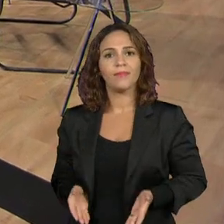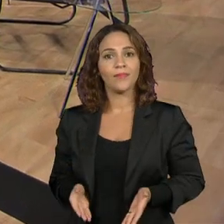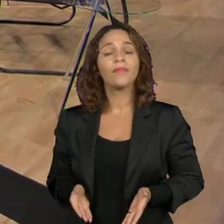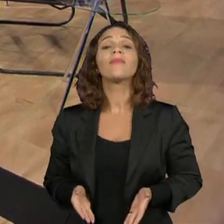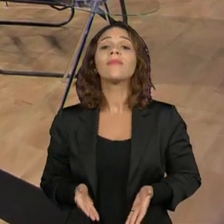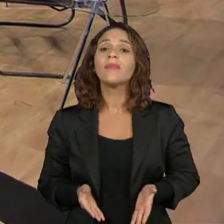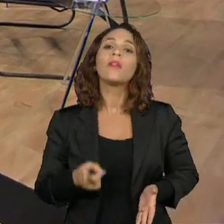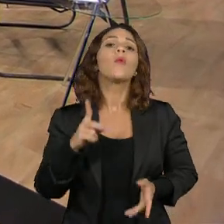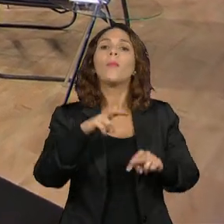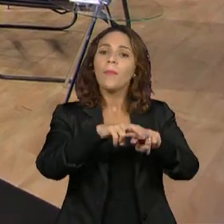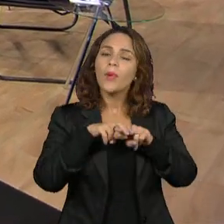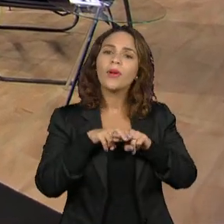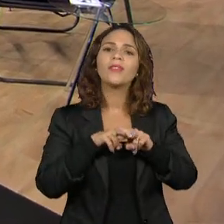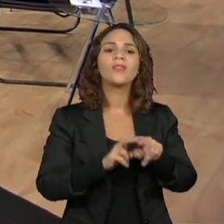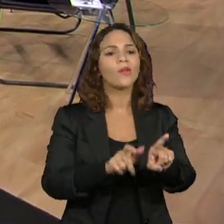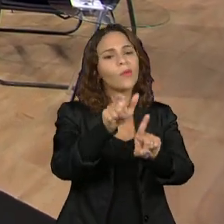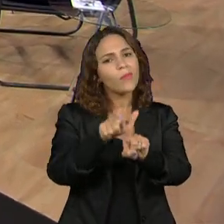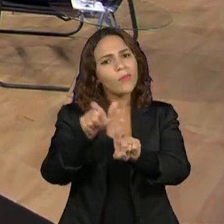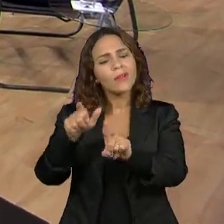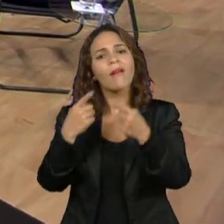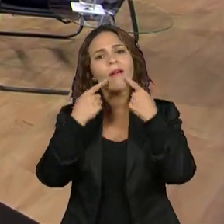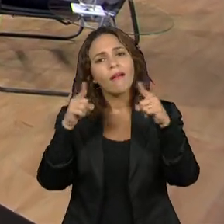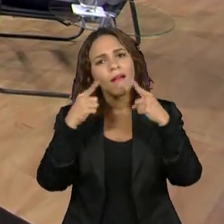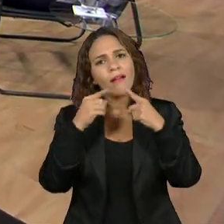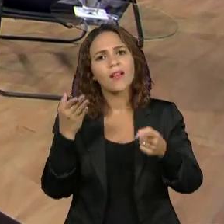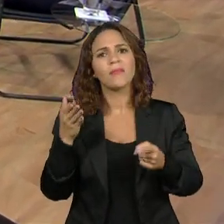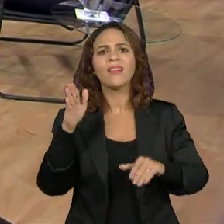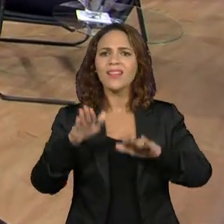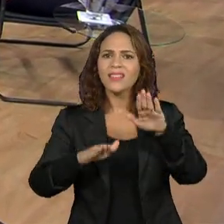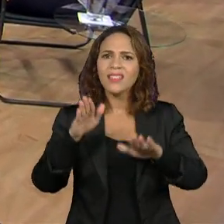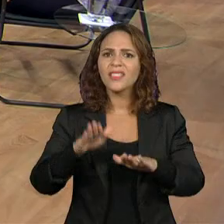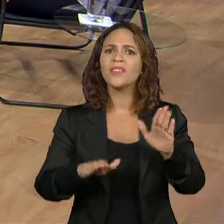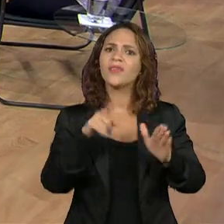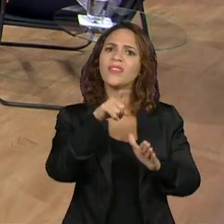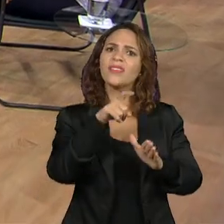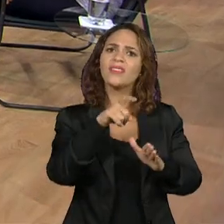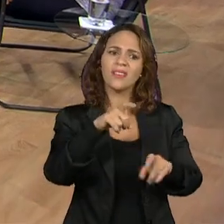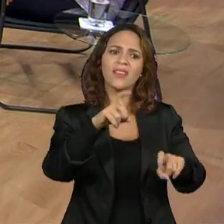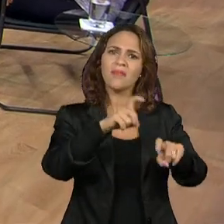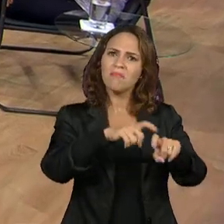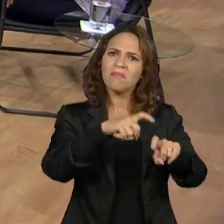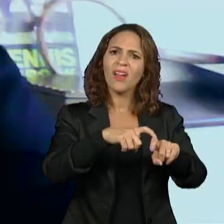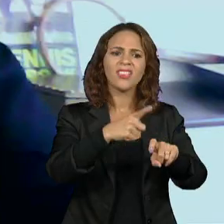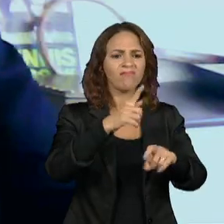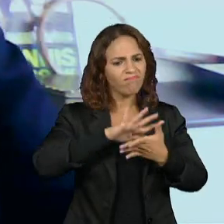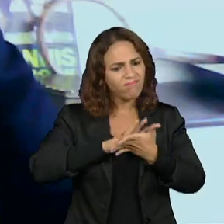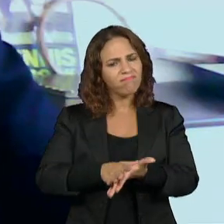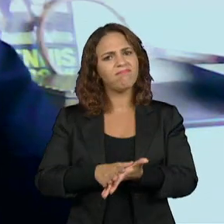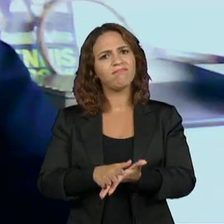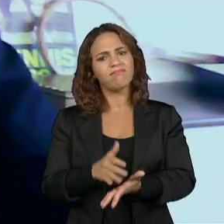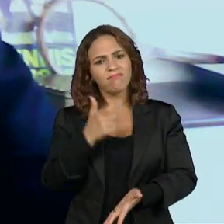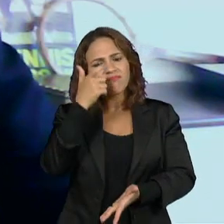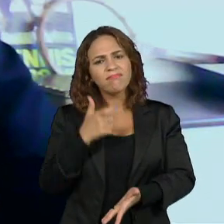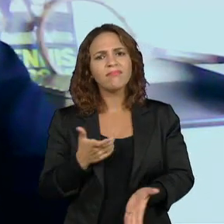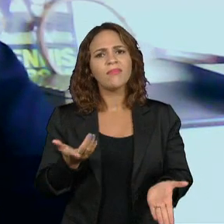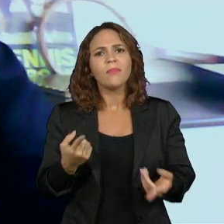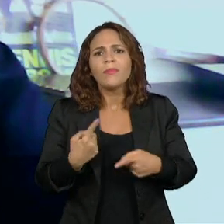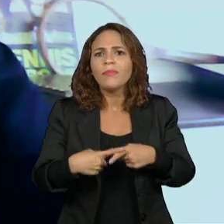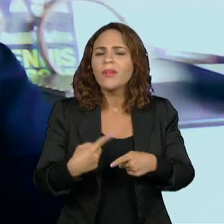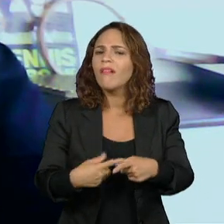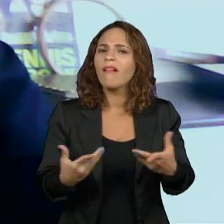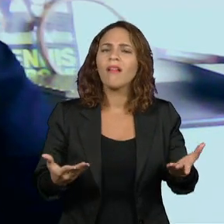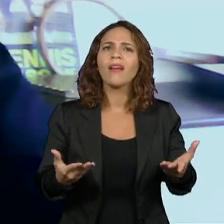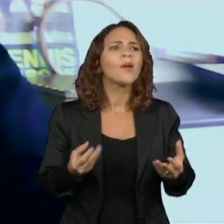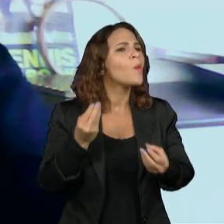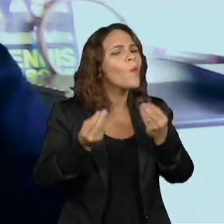turma reclama exatamente disso, de eventualmente até ser realmente maltratada em consultas por questão... E